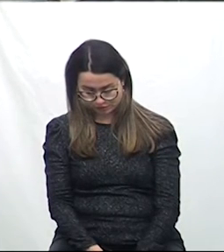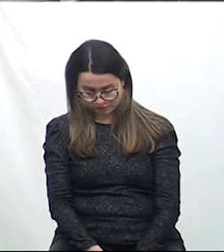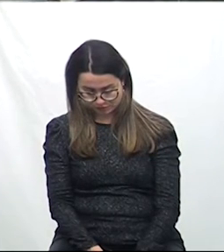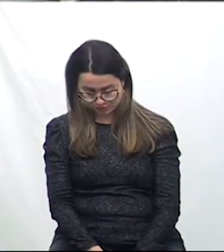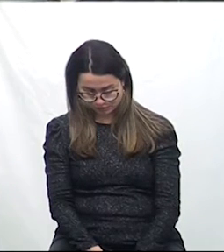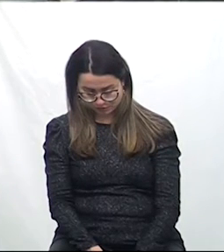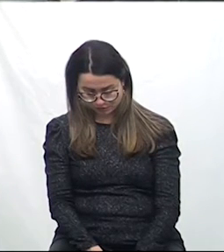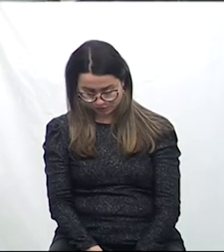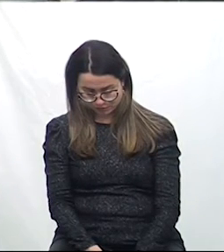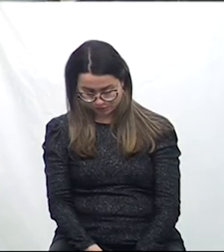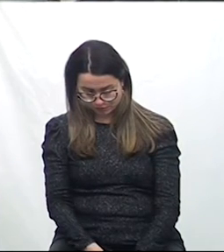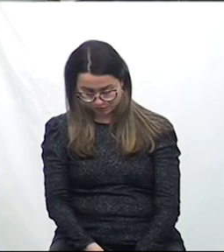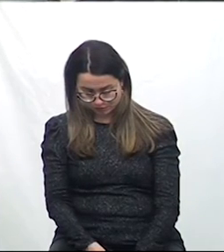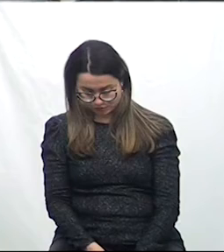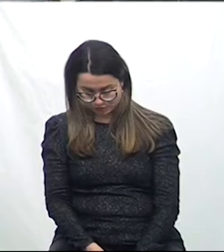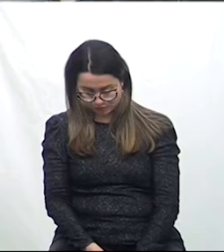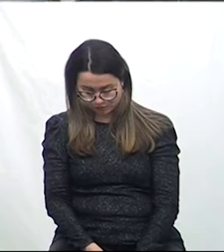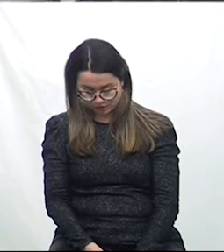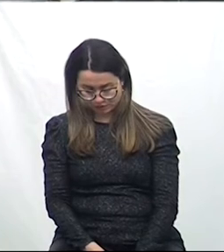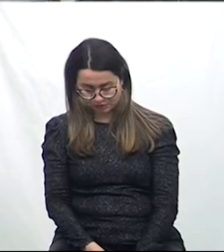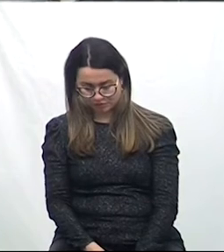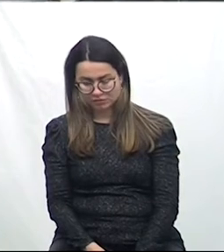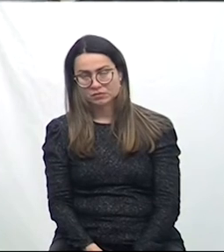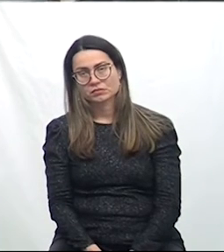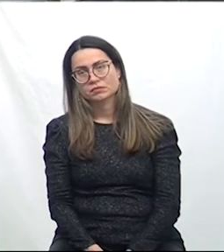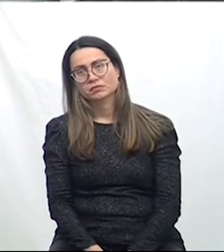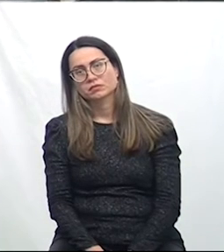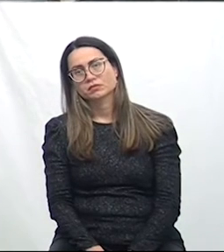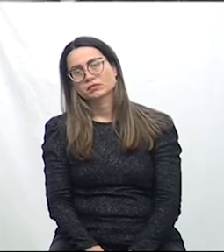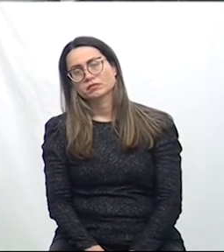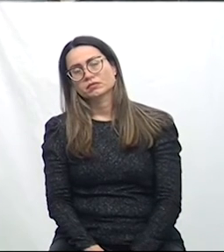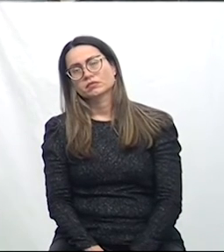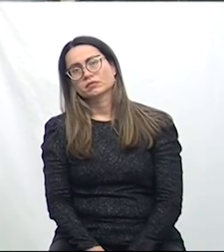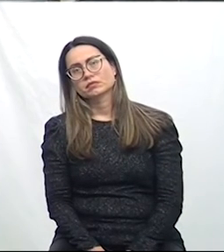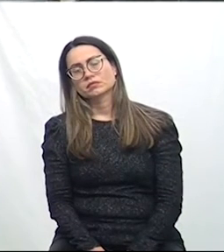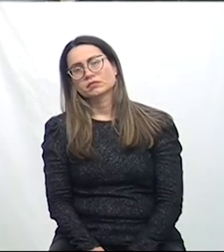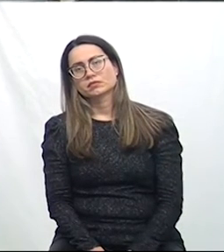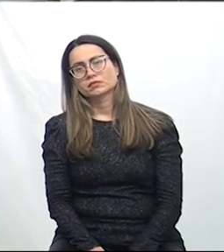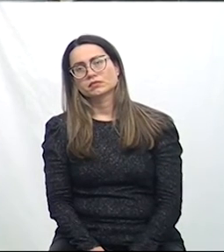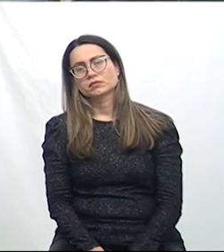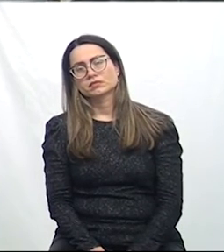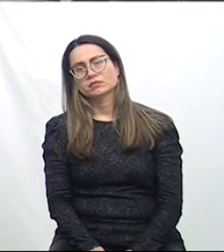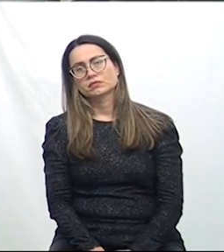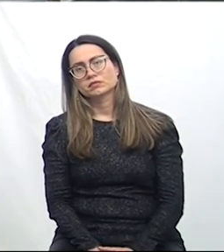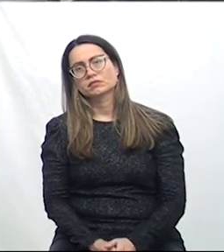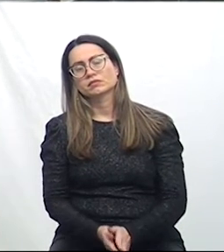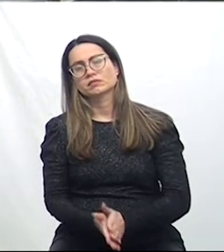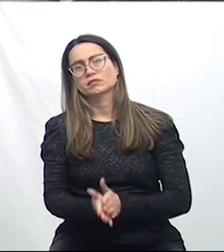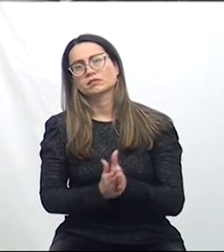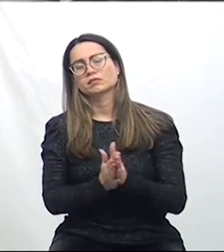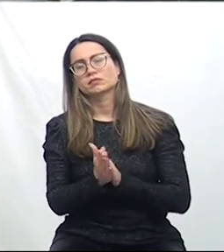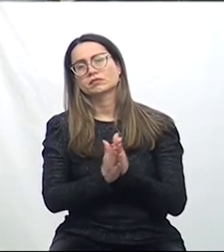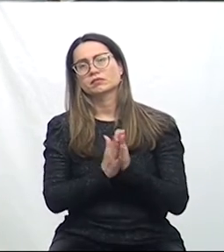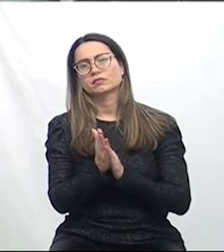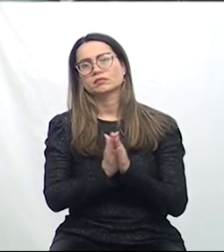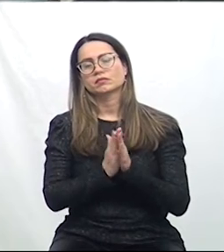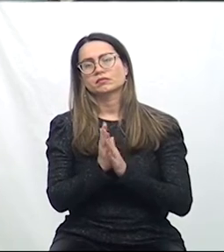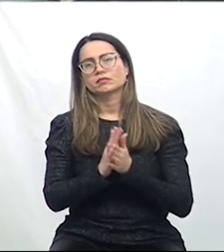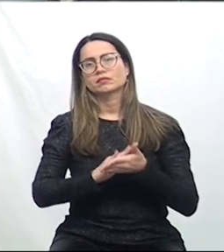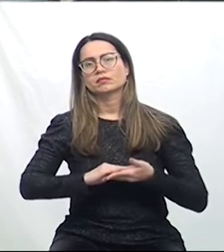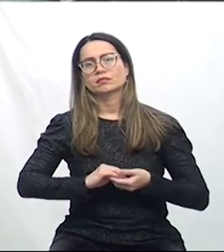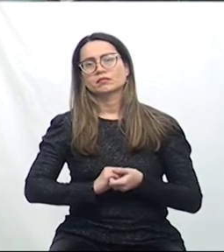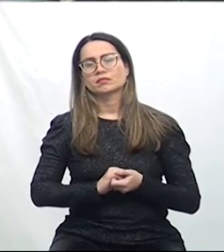Senhor presidente, senhores vereadores, há muitos anos atrás, eu era garoto ainda,